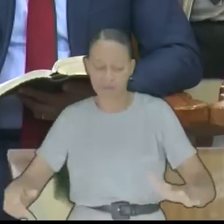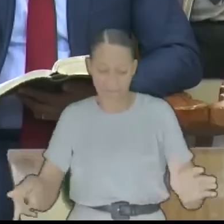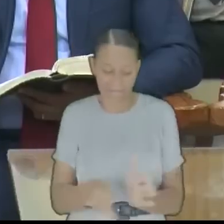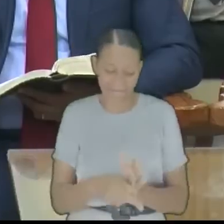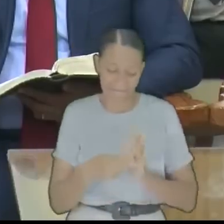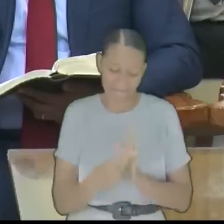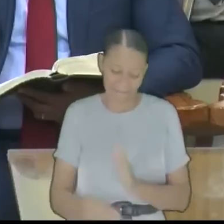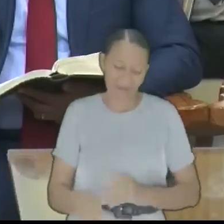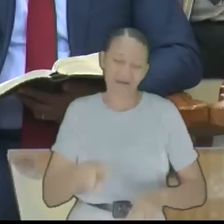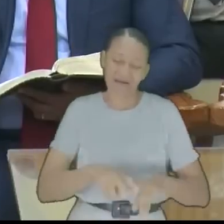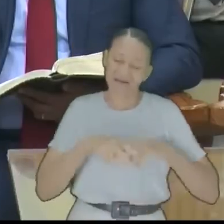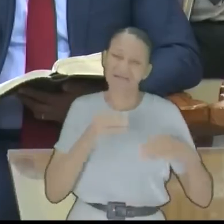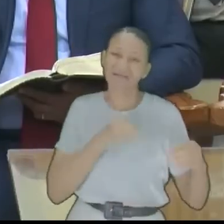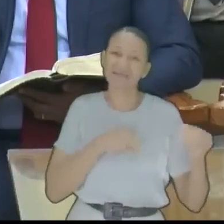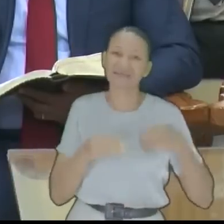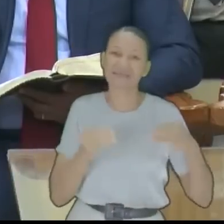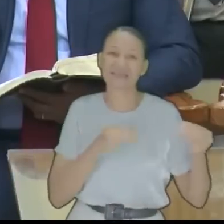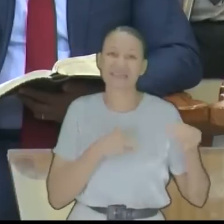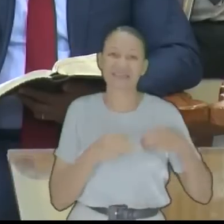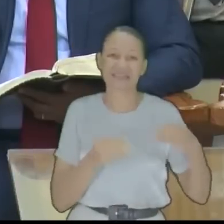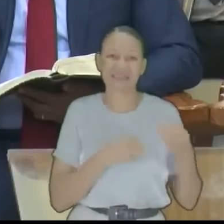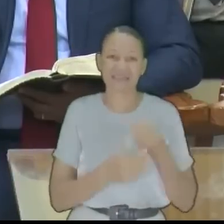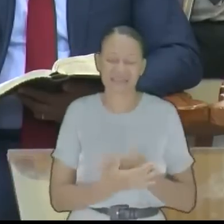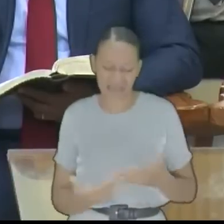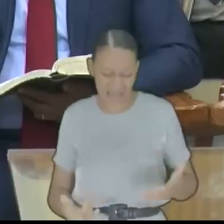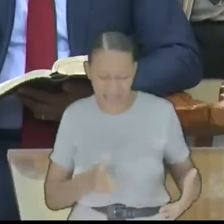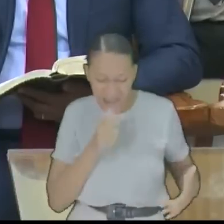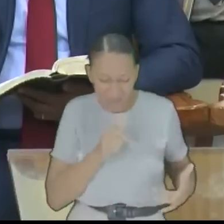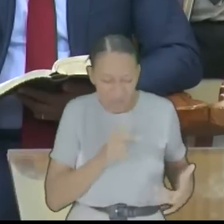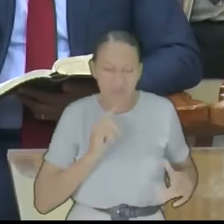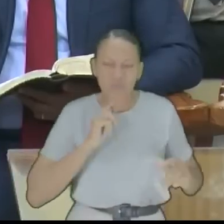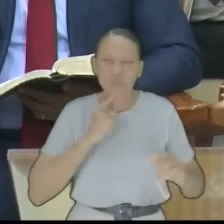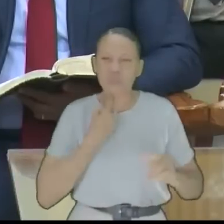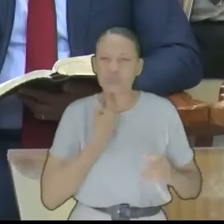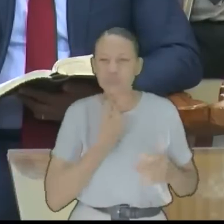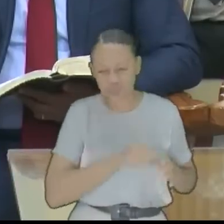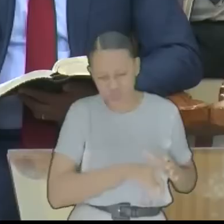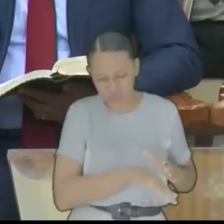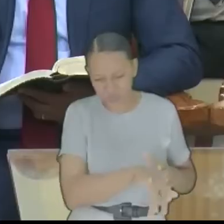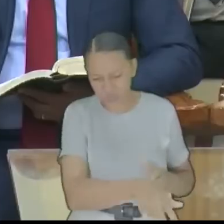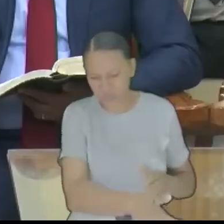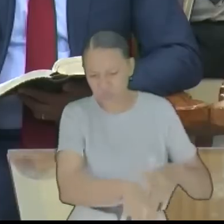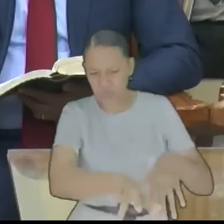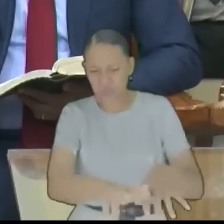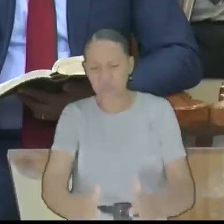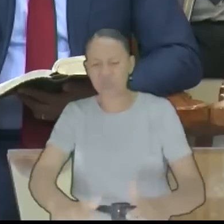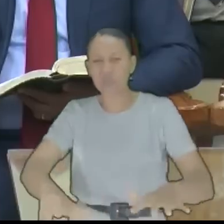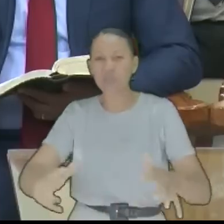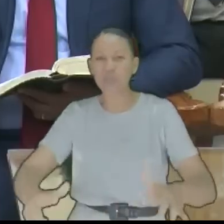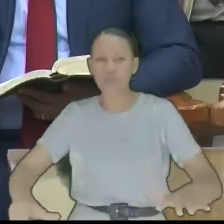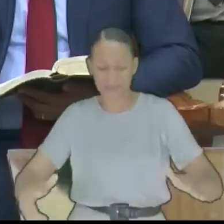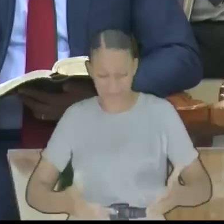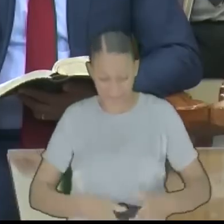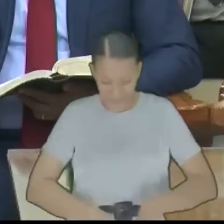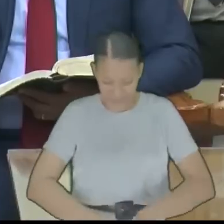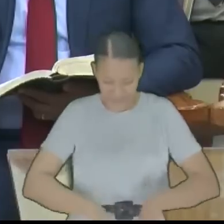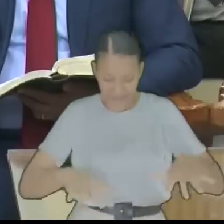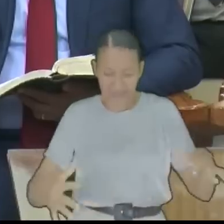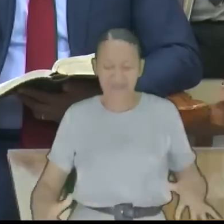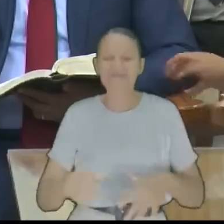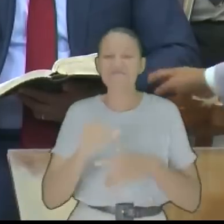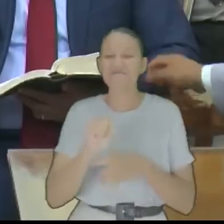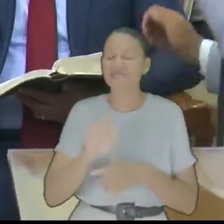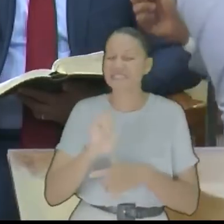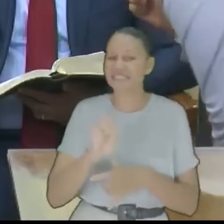sacrifícios pelo pecado. E aquela água imunda, ela caía no Mar Morto. E ali tinha o vale de Sitim, que era um